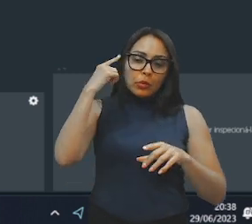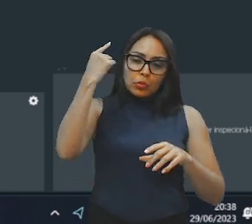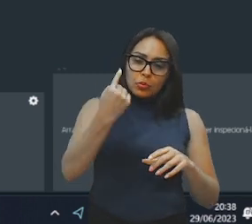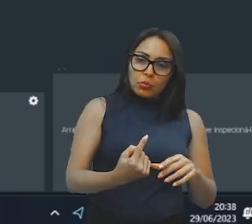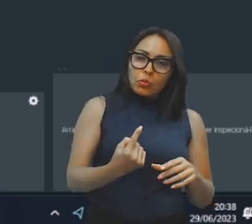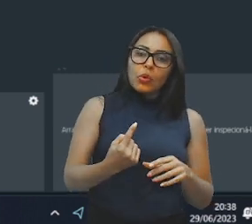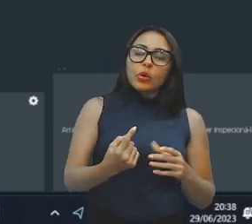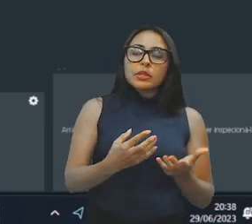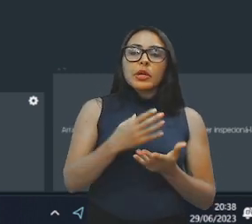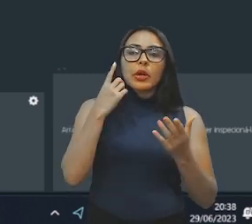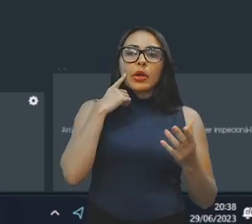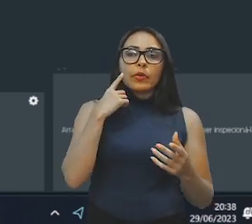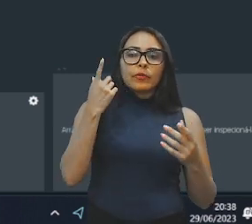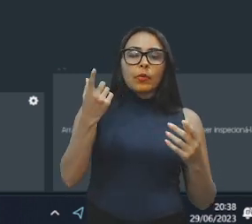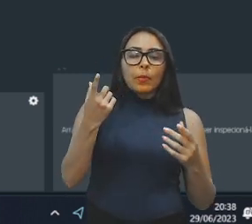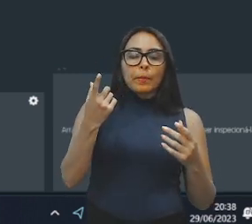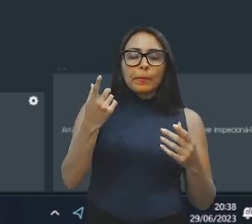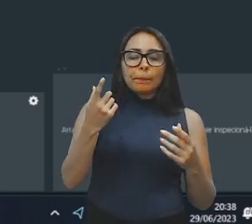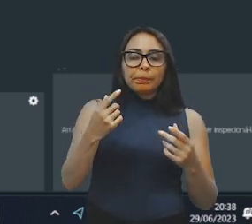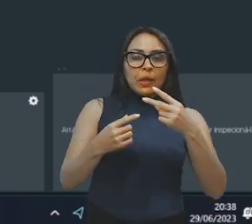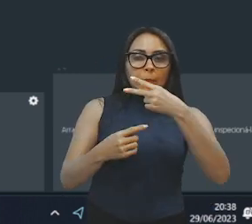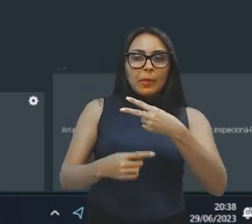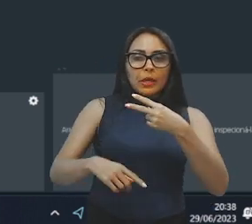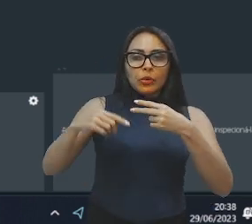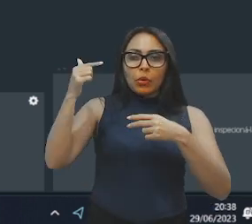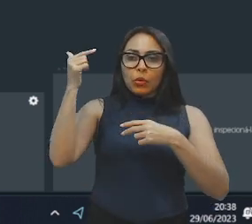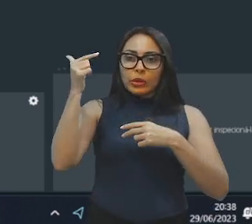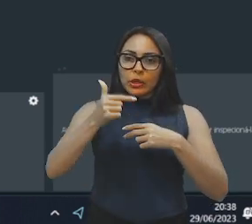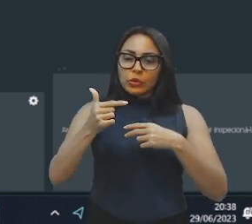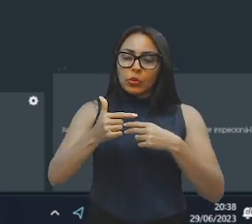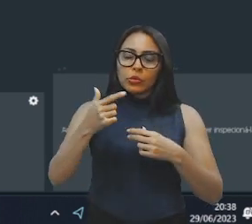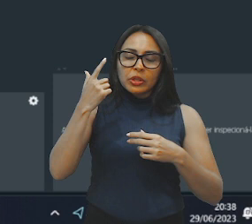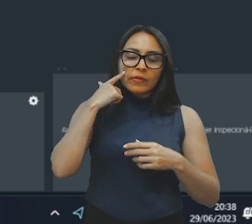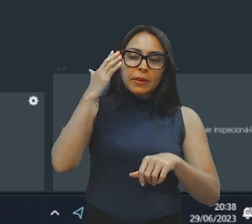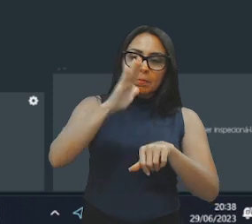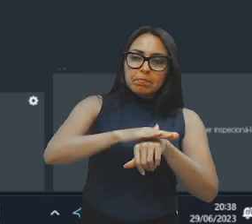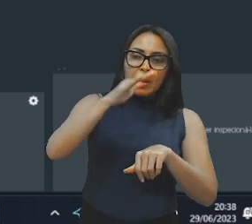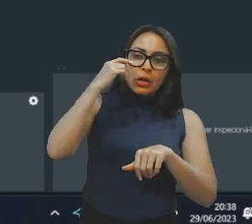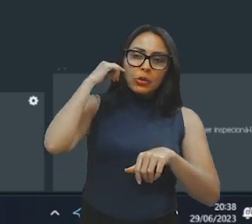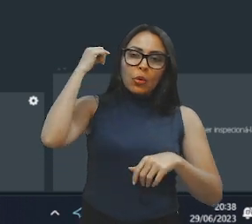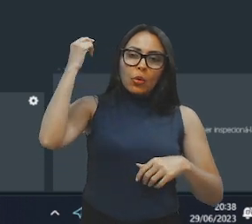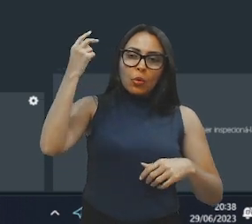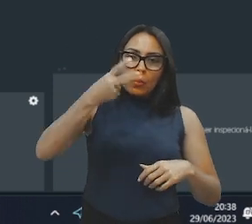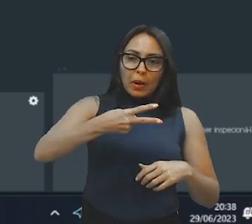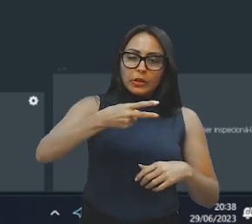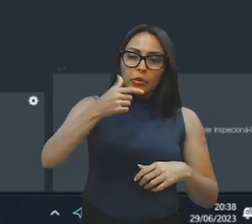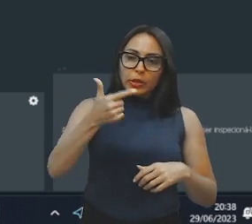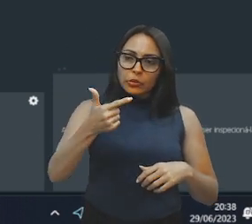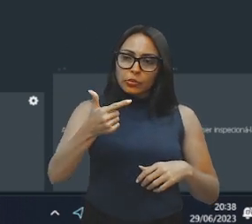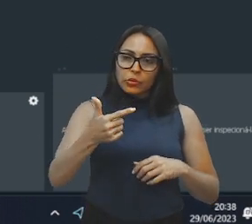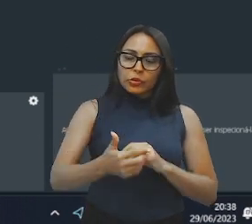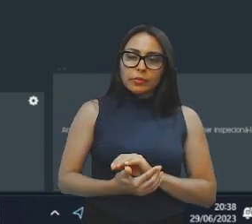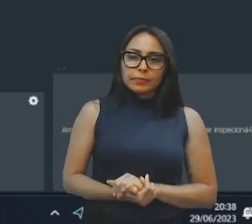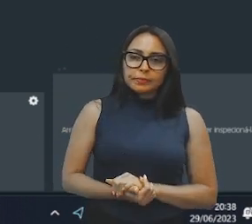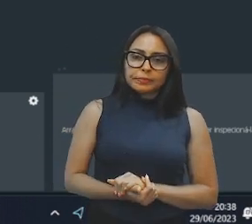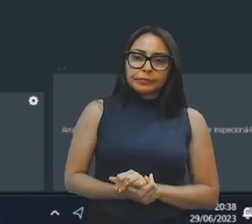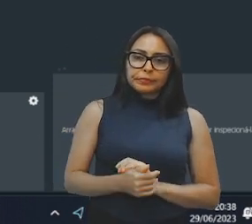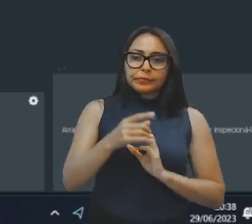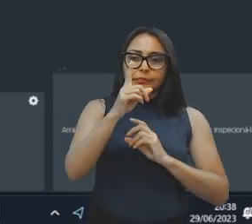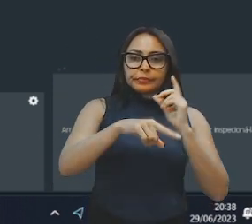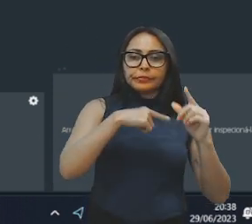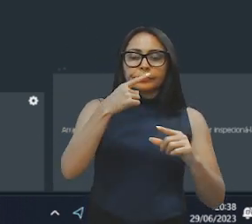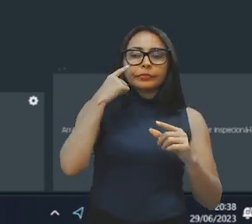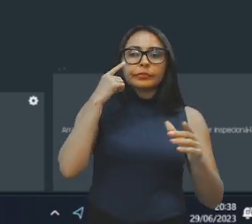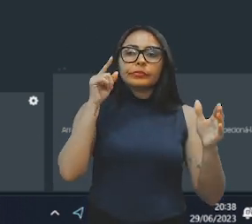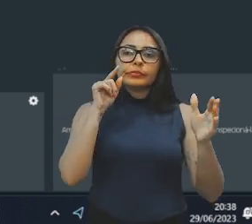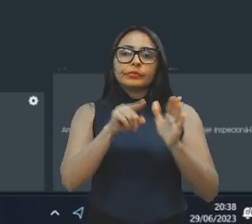que 2, ele escreve o número deve ser maior que 2. Depois ele pergunta se